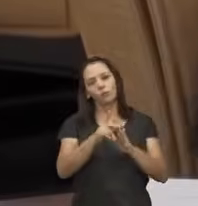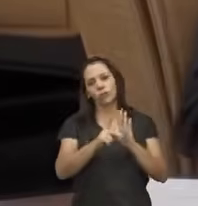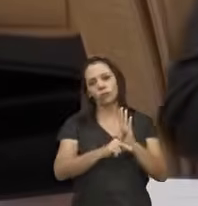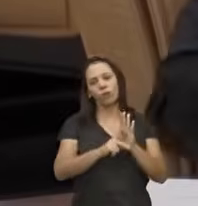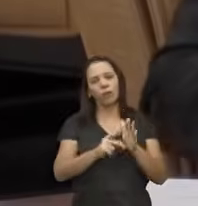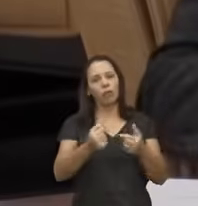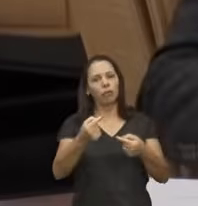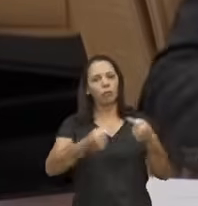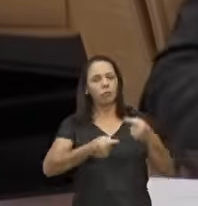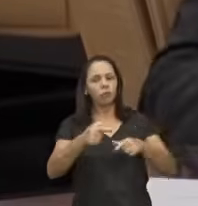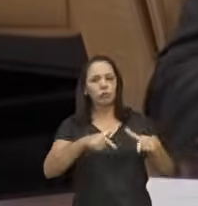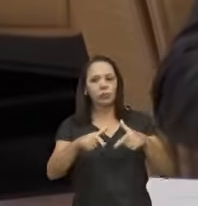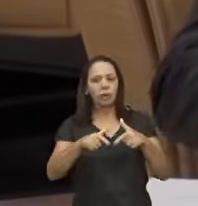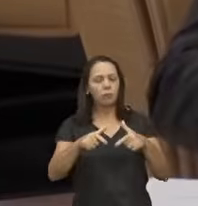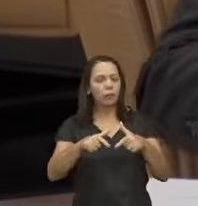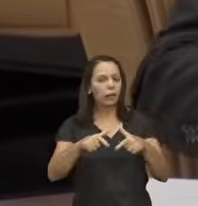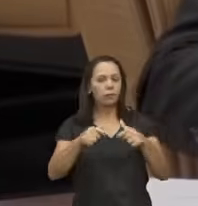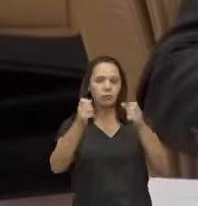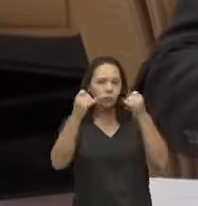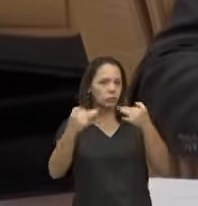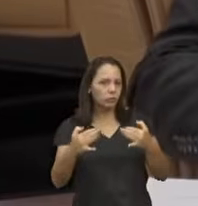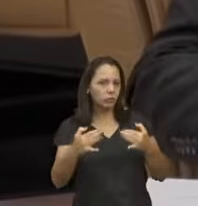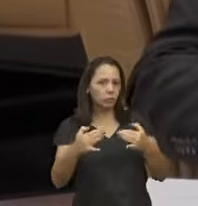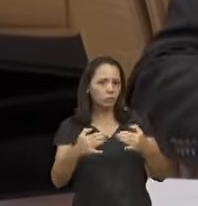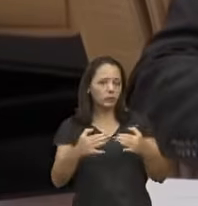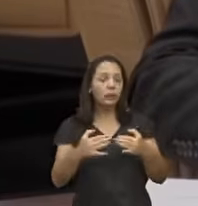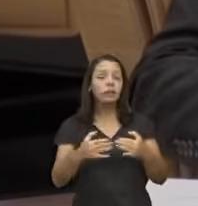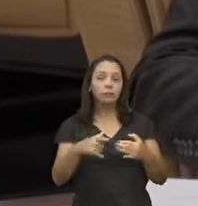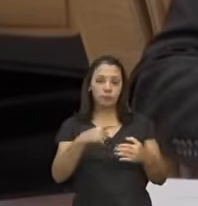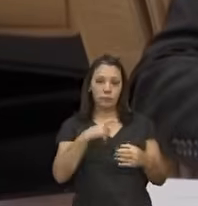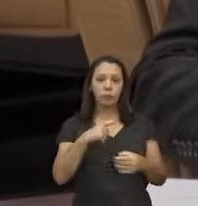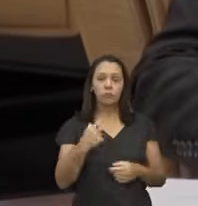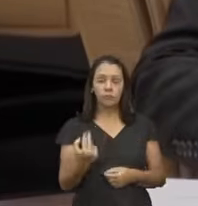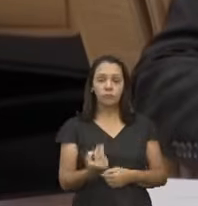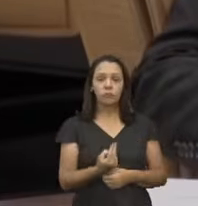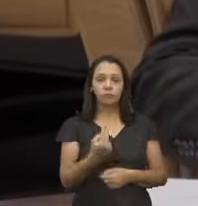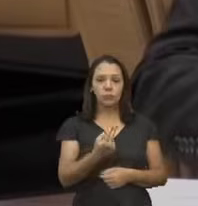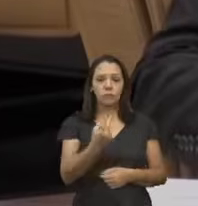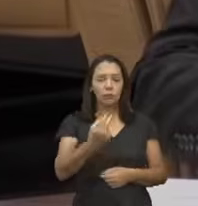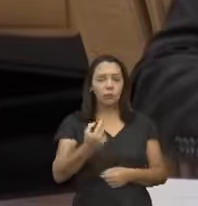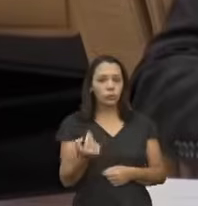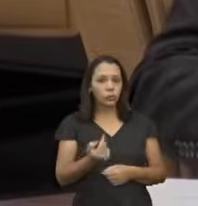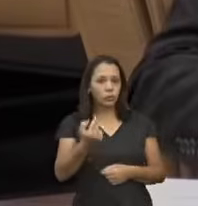audiência pública. Isso tem um custo. E o custo que a gente tem